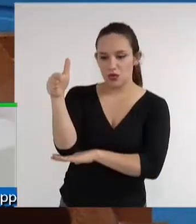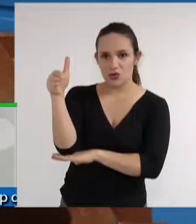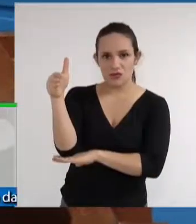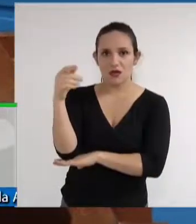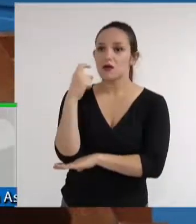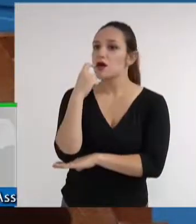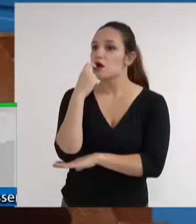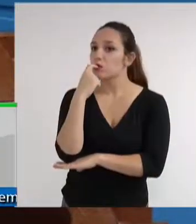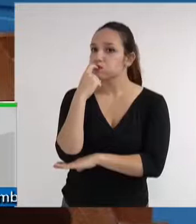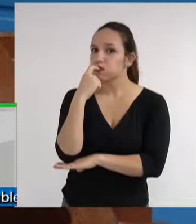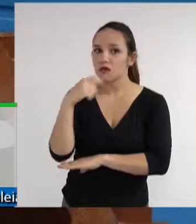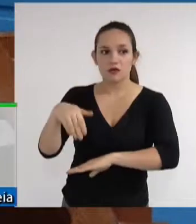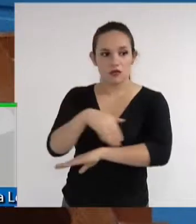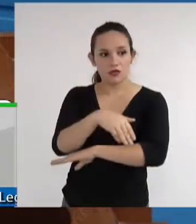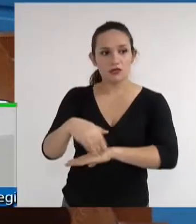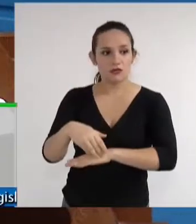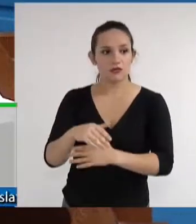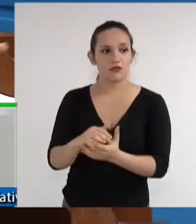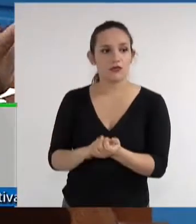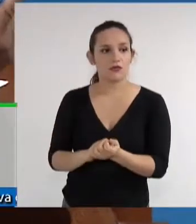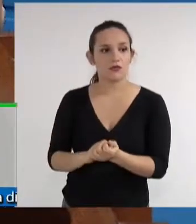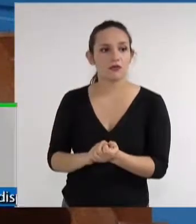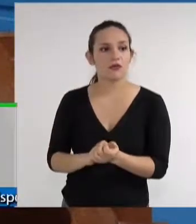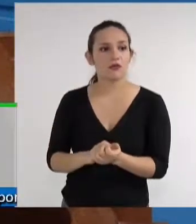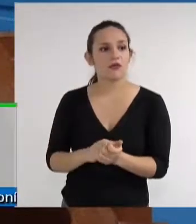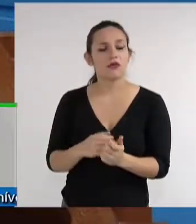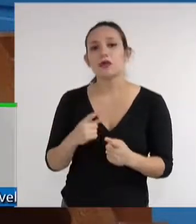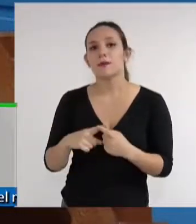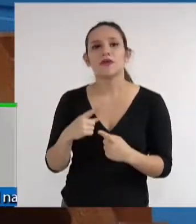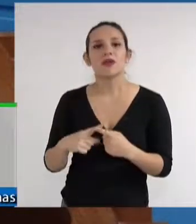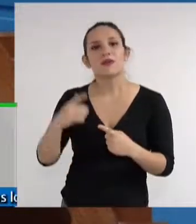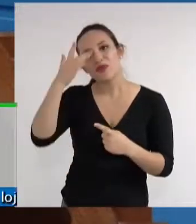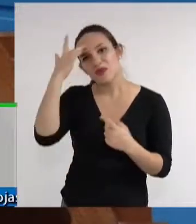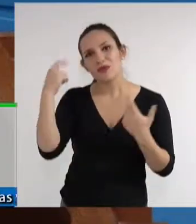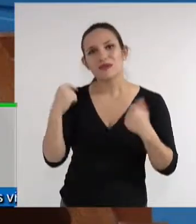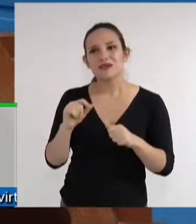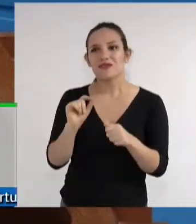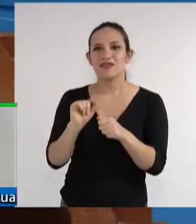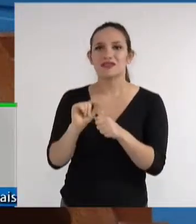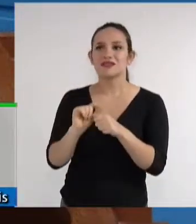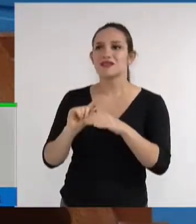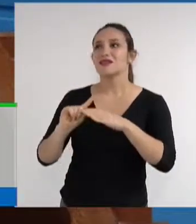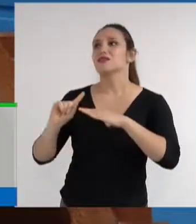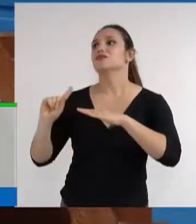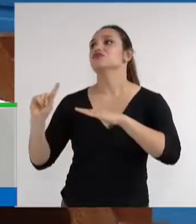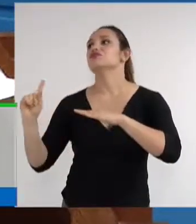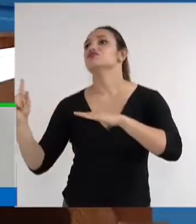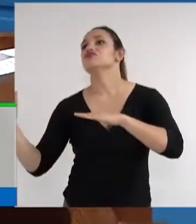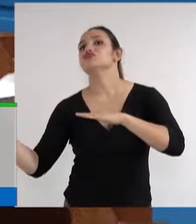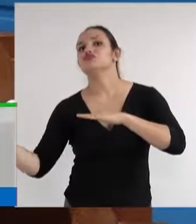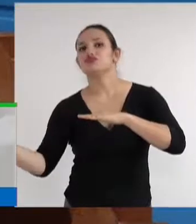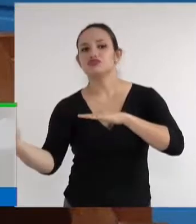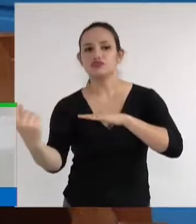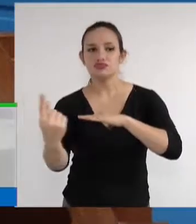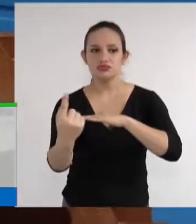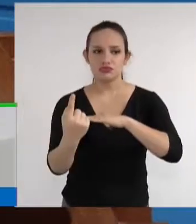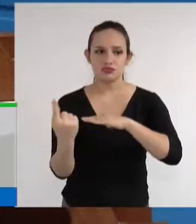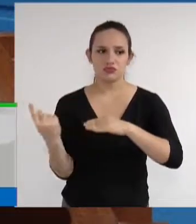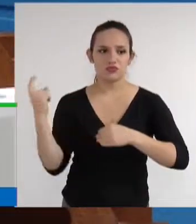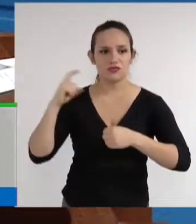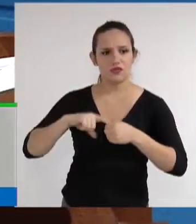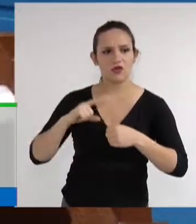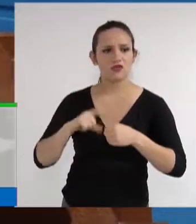margem da rodovia, têm dificuldade porque as pessoas não fazem o contorno lá em cima, onde está colocada a rodoviária agora, para voltar lá